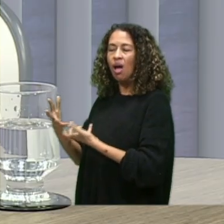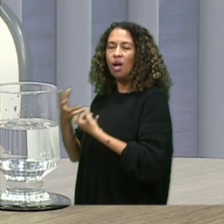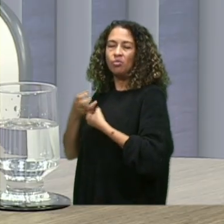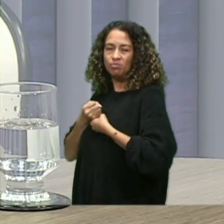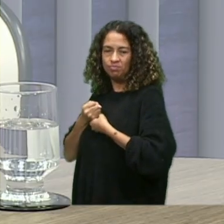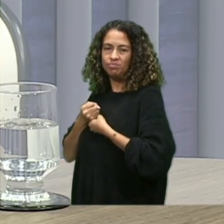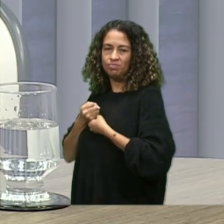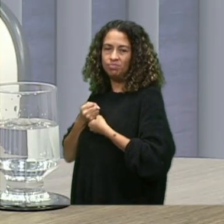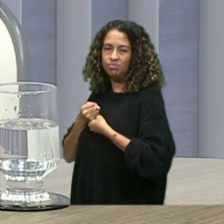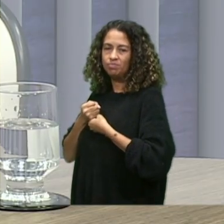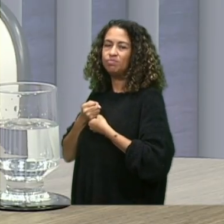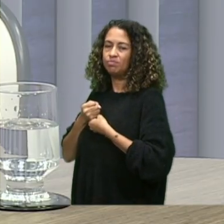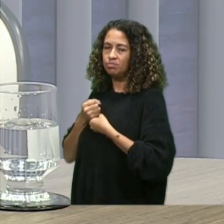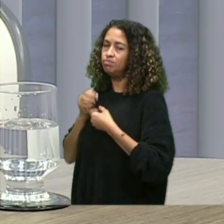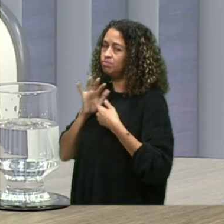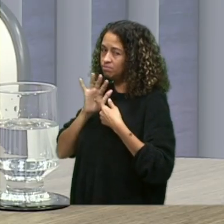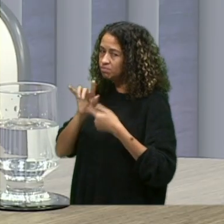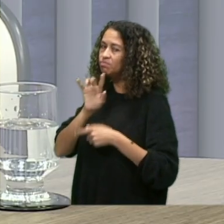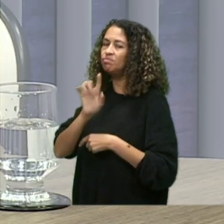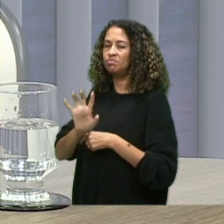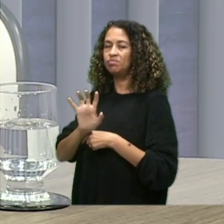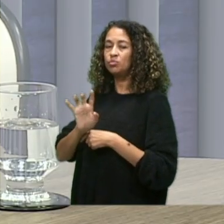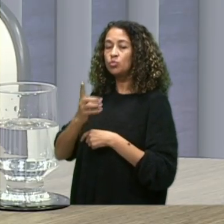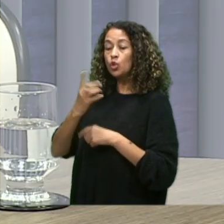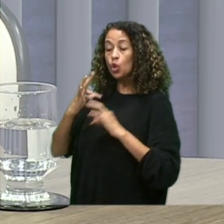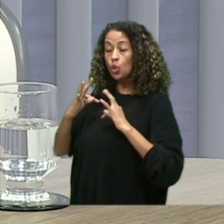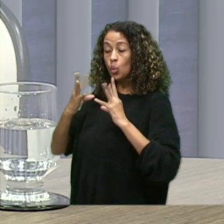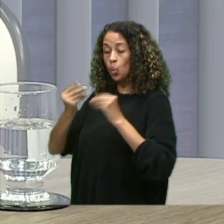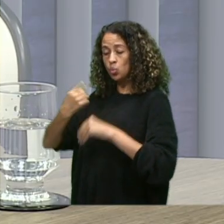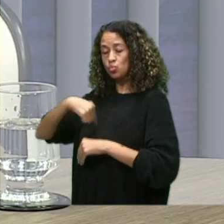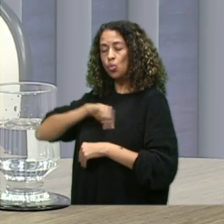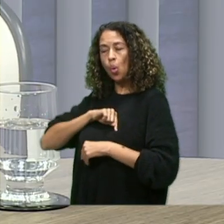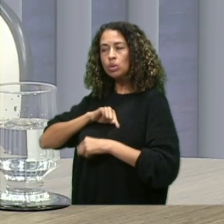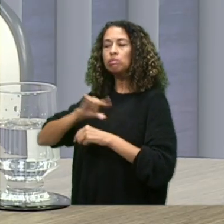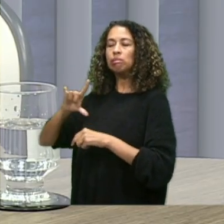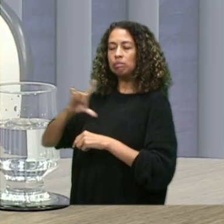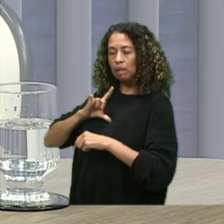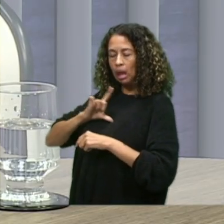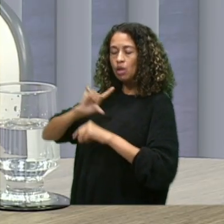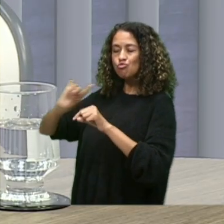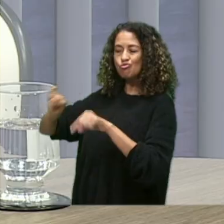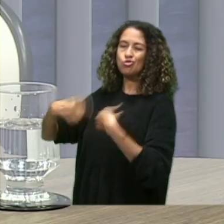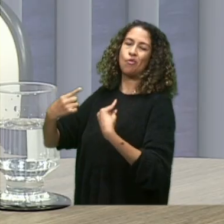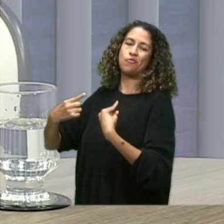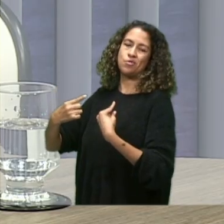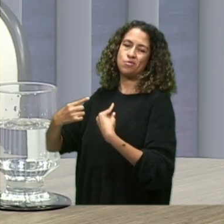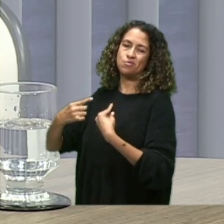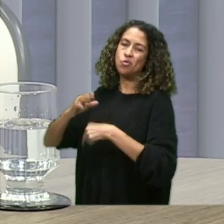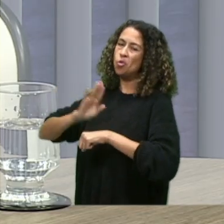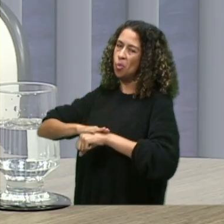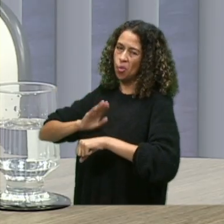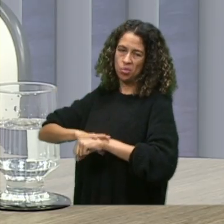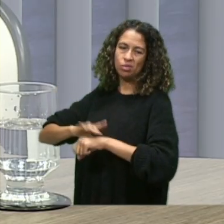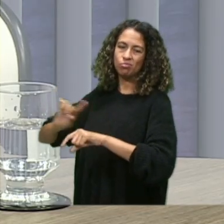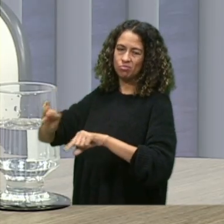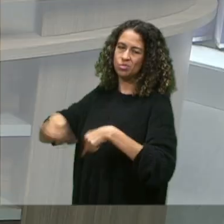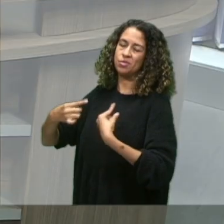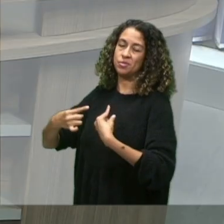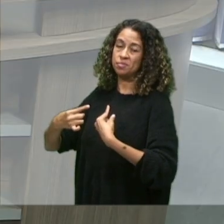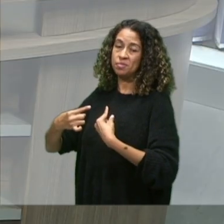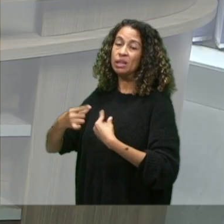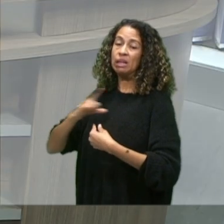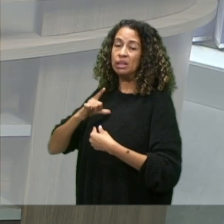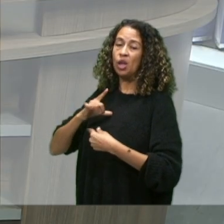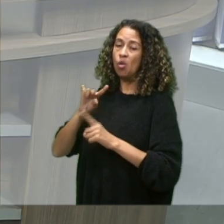acho que isso é mostrar isso também, que todos nós passamos por desafios, que todos precisam de um olhar diferenciado às